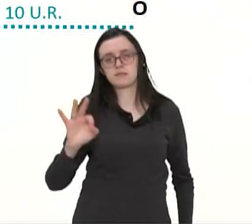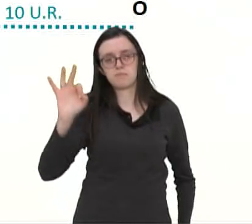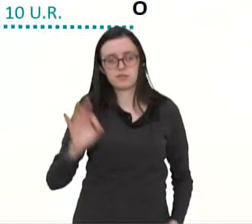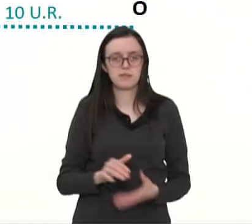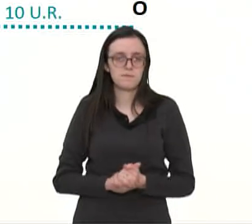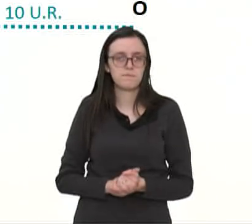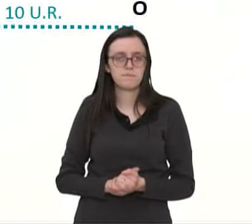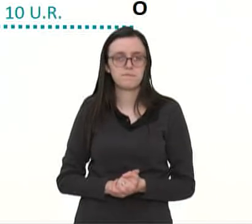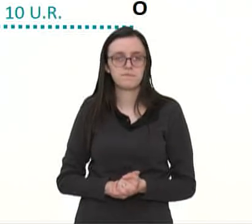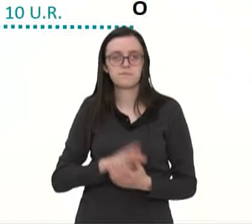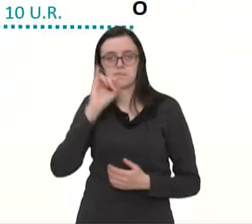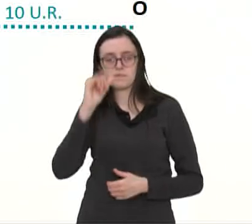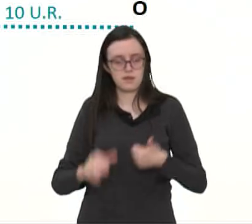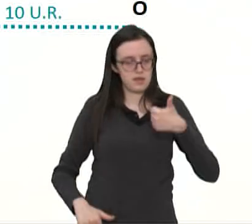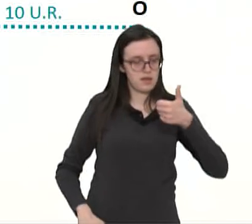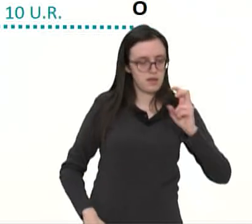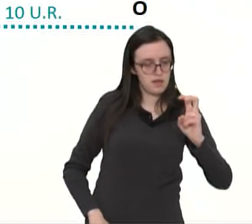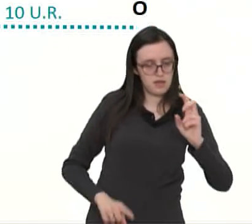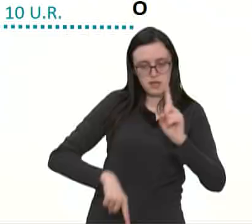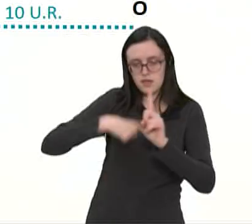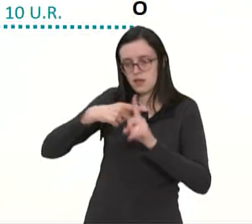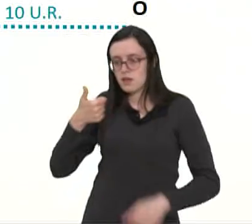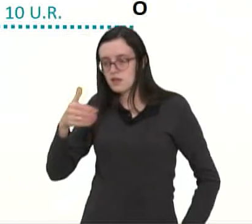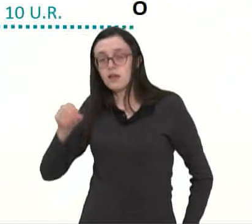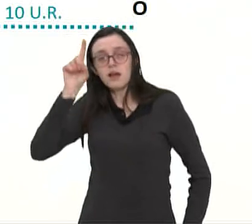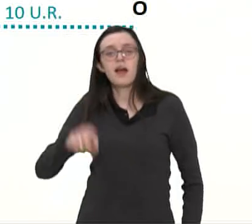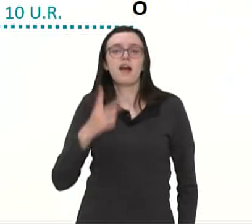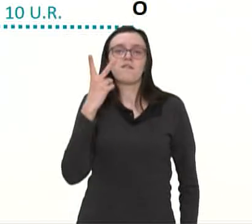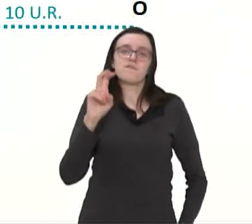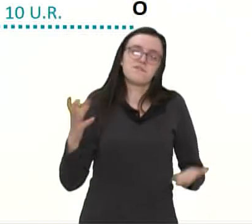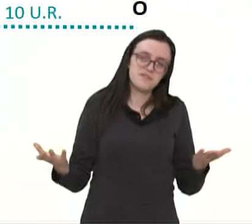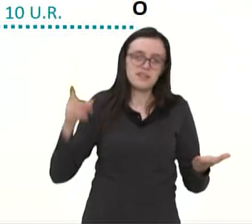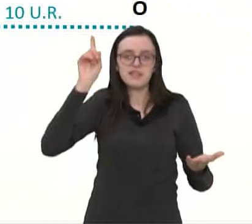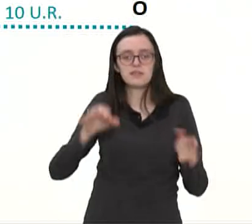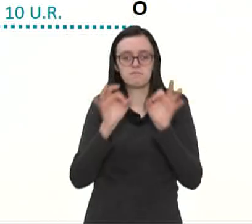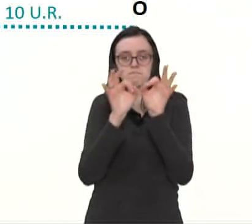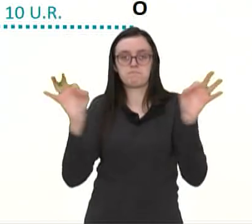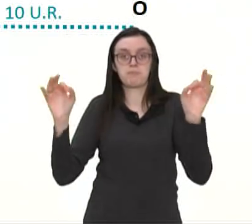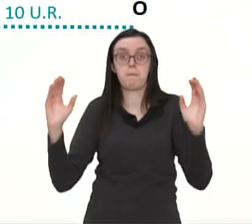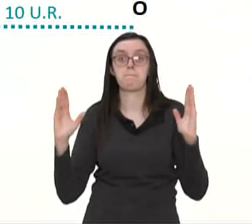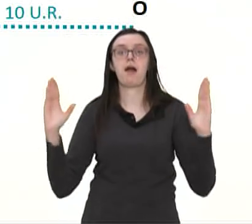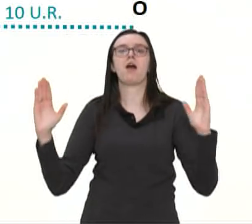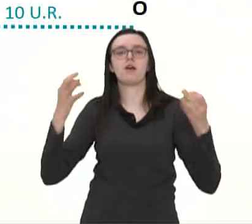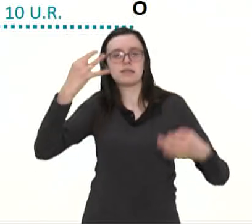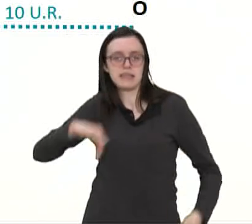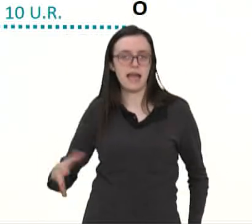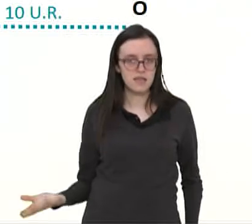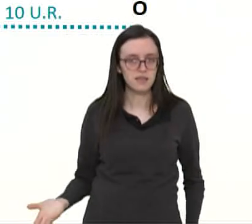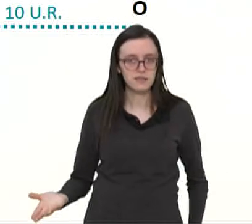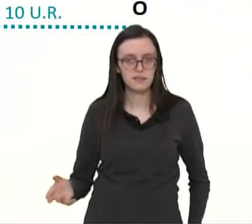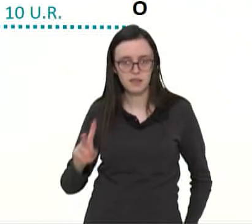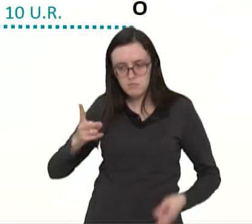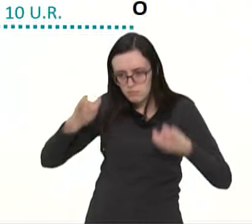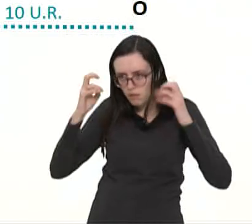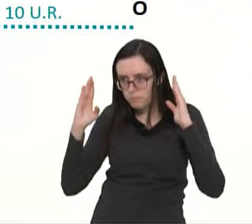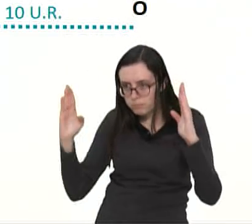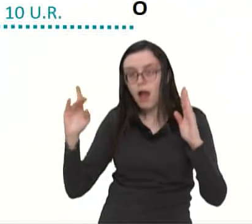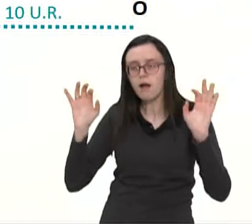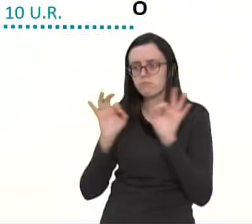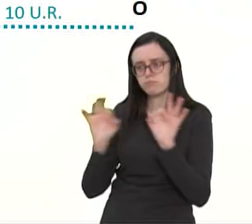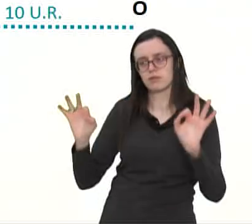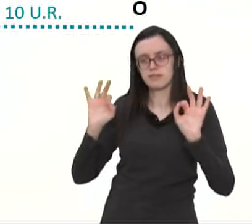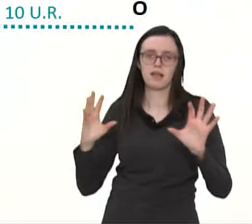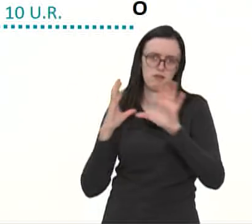veja, se eu somar o 15 aqui e o 10, vai dar os 25, que é a distância maior. Então, você somando o que está dentro, você vai ver que vai dar a distância maior